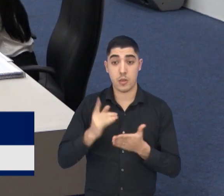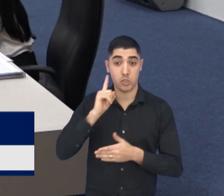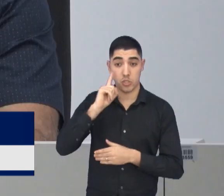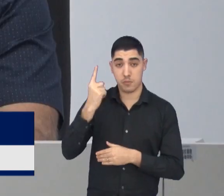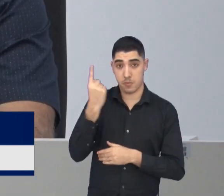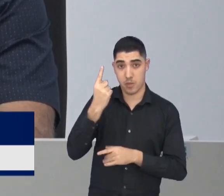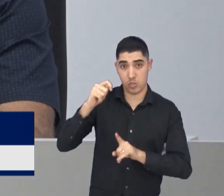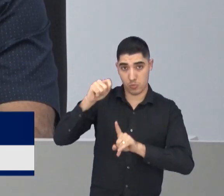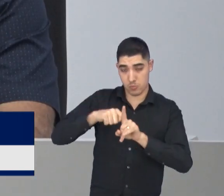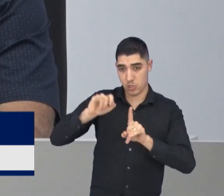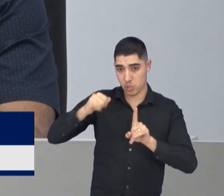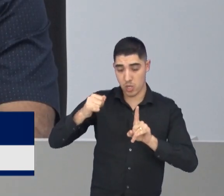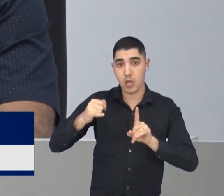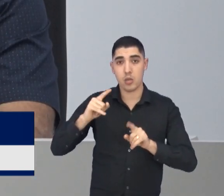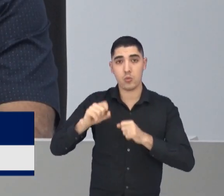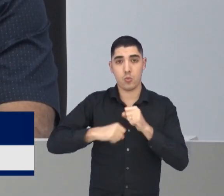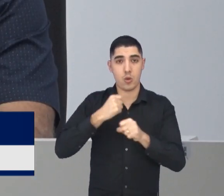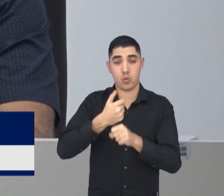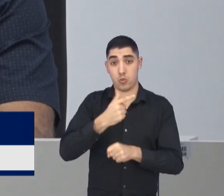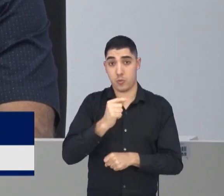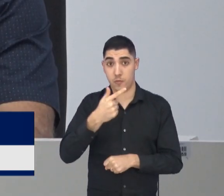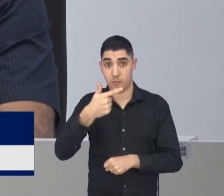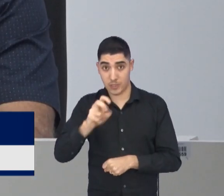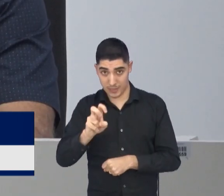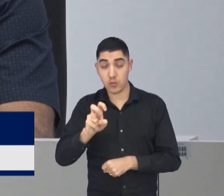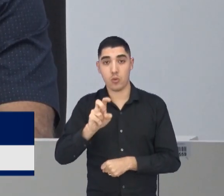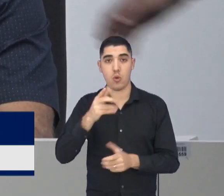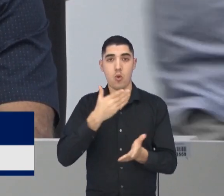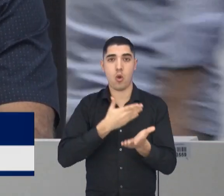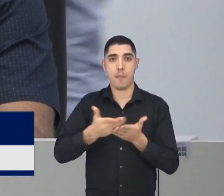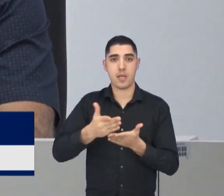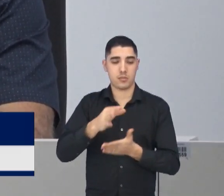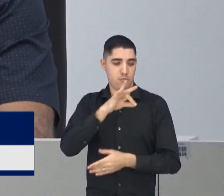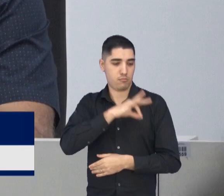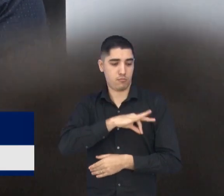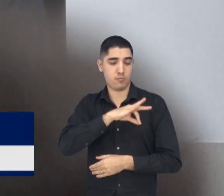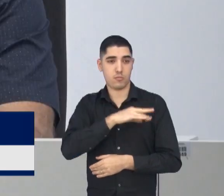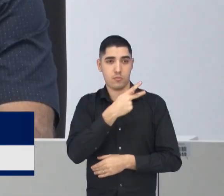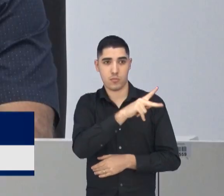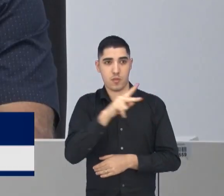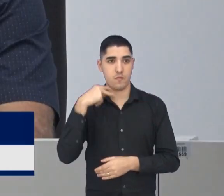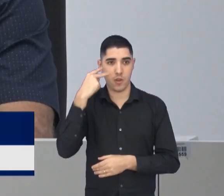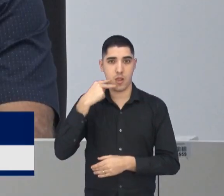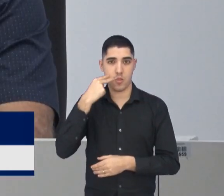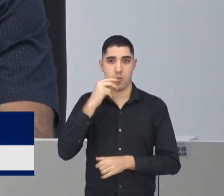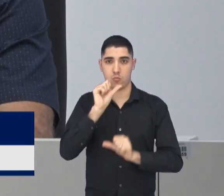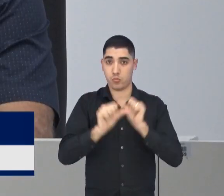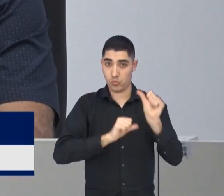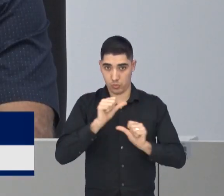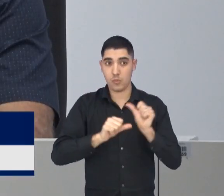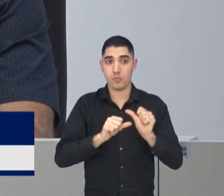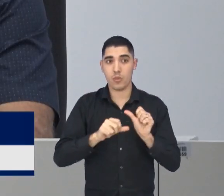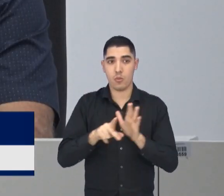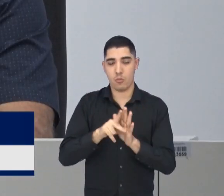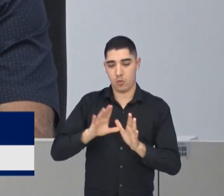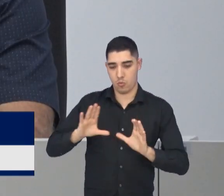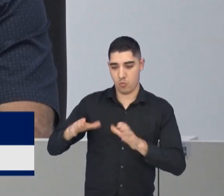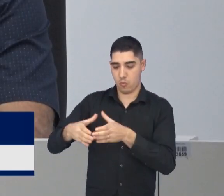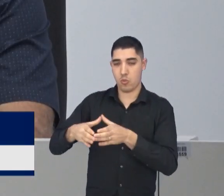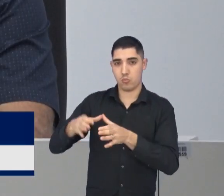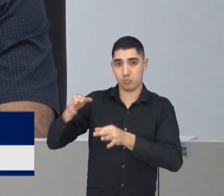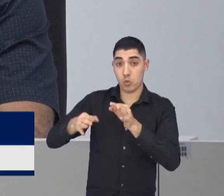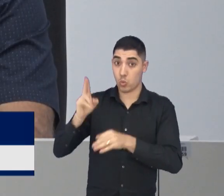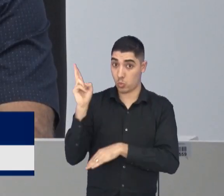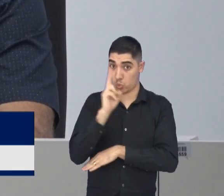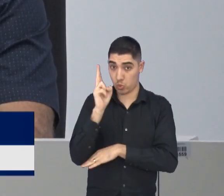de 2025 a remuneração dos vereadores da Câmara Municipal. Comissões Justiça e Economia. O rito é urgente.